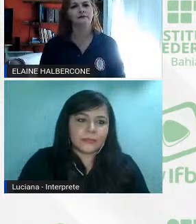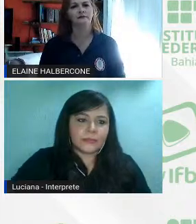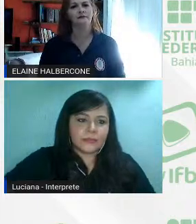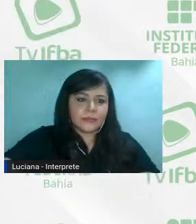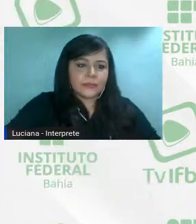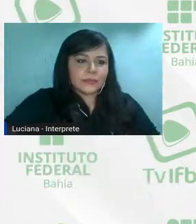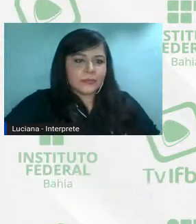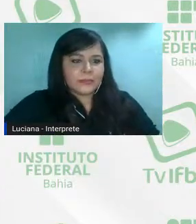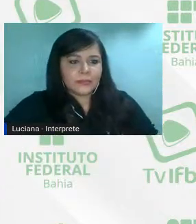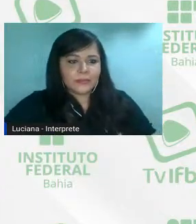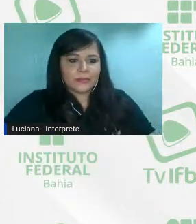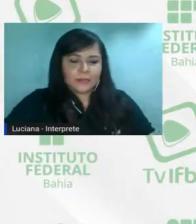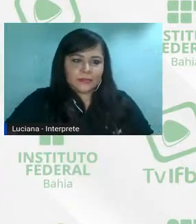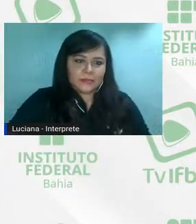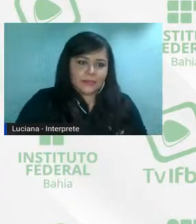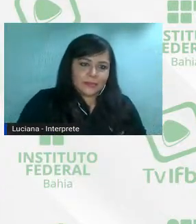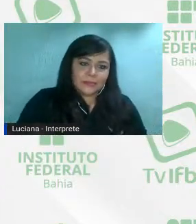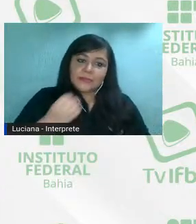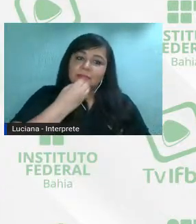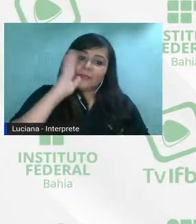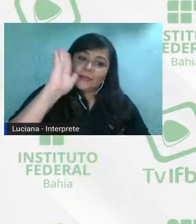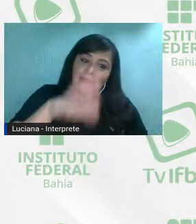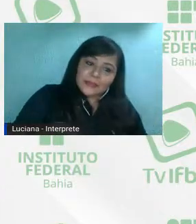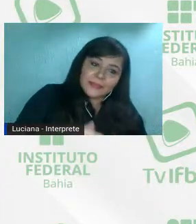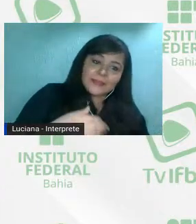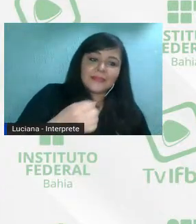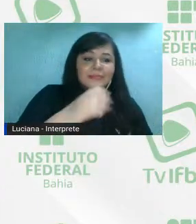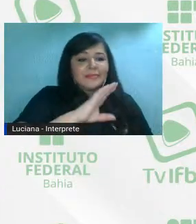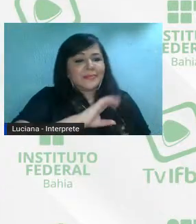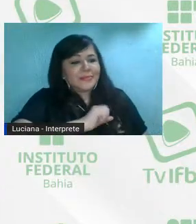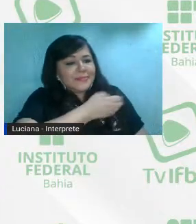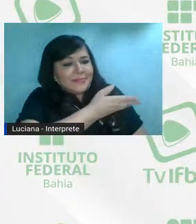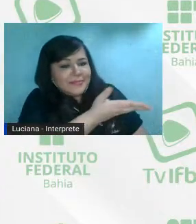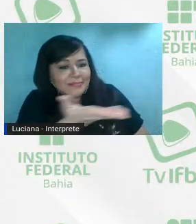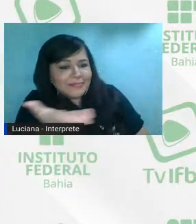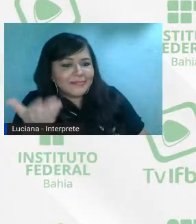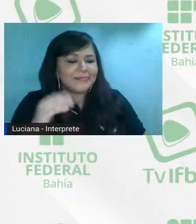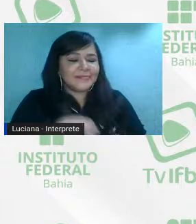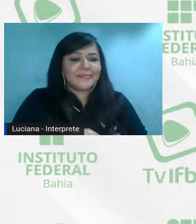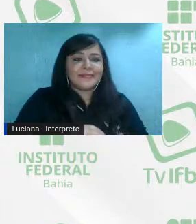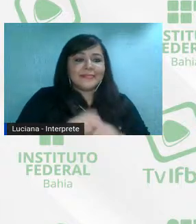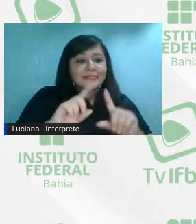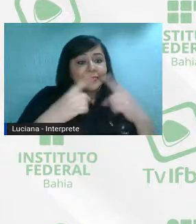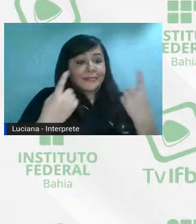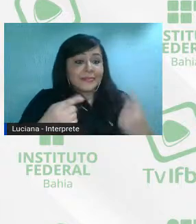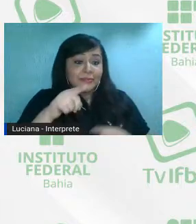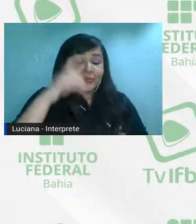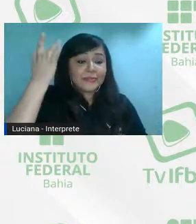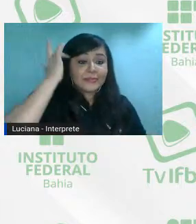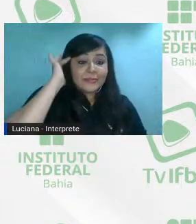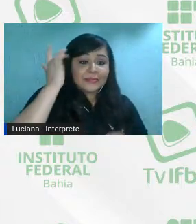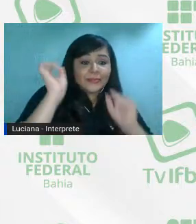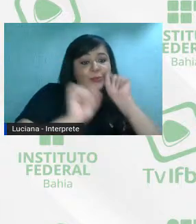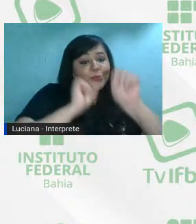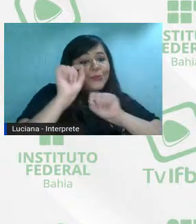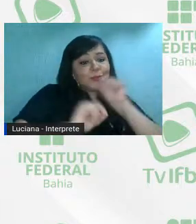Boa tarde, amados e amadas. E aí, o que vocês acharam das nossas oficinas?